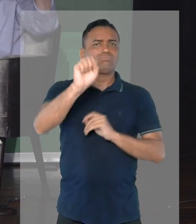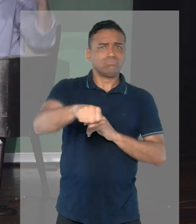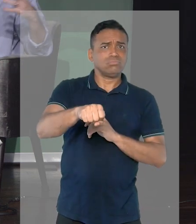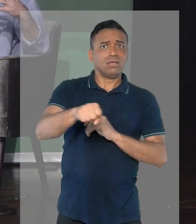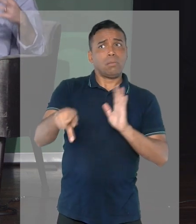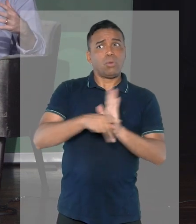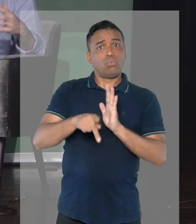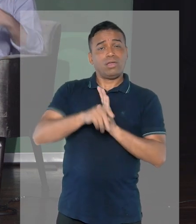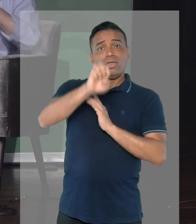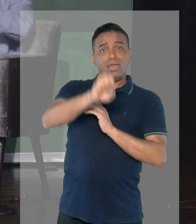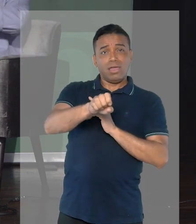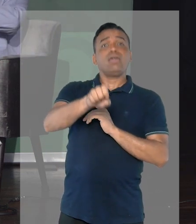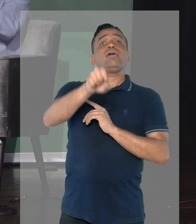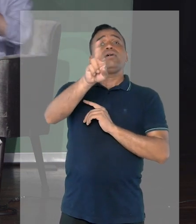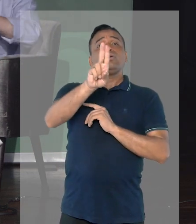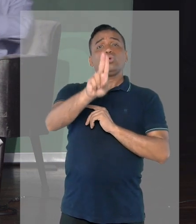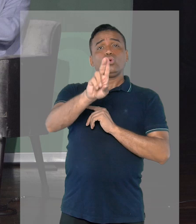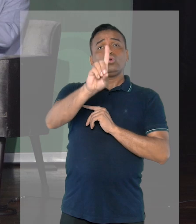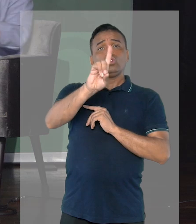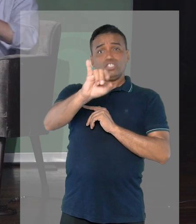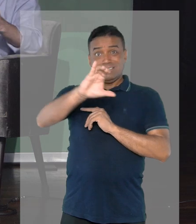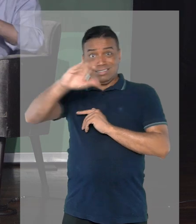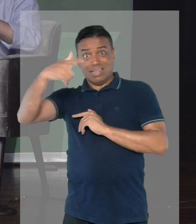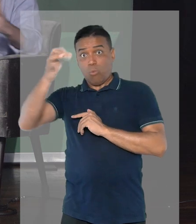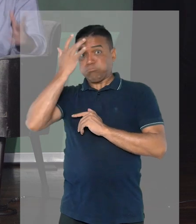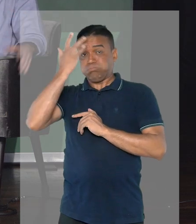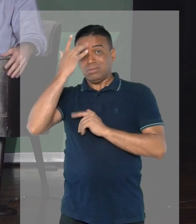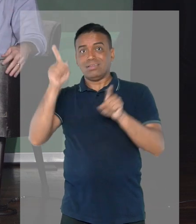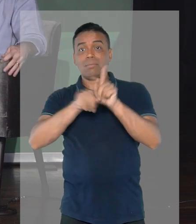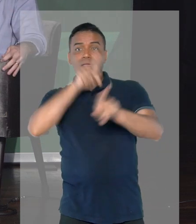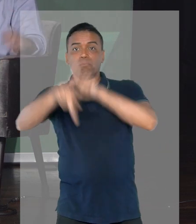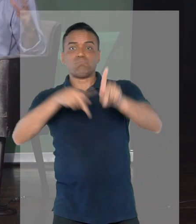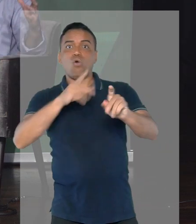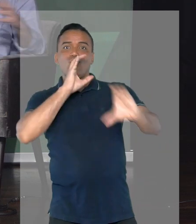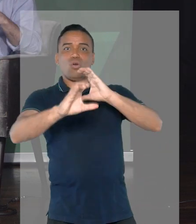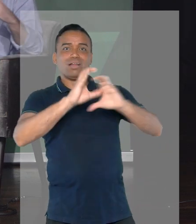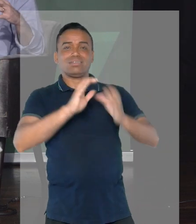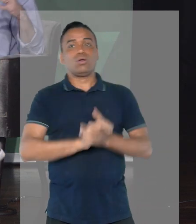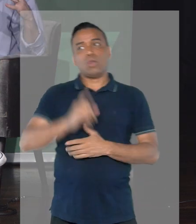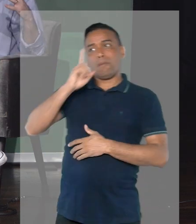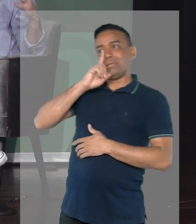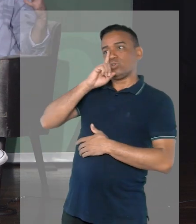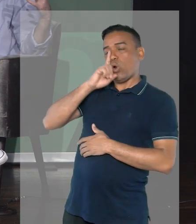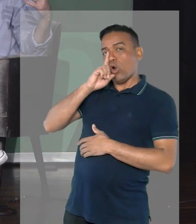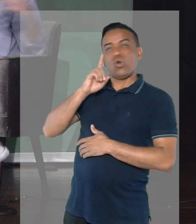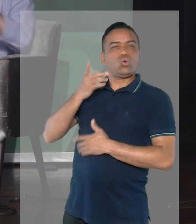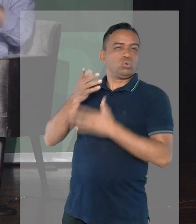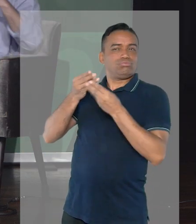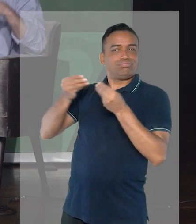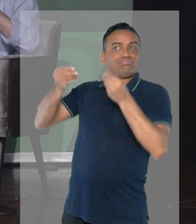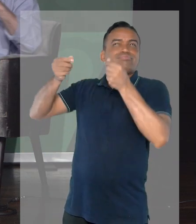uma alta erudição e uma comunicabilidade de massa muito grande. Né? O biscoito fino e a massa no Leminski